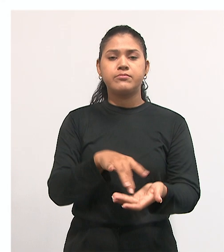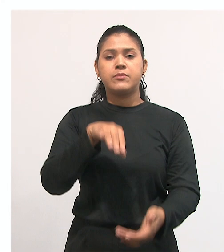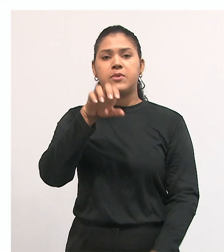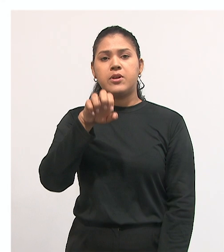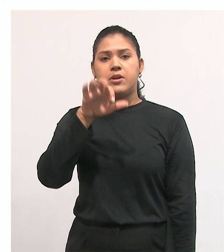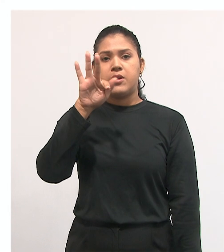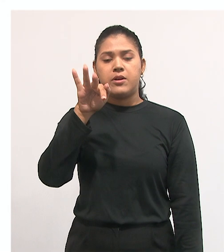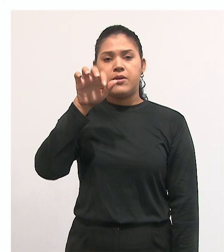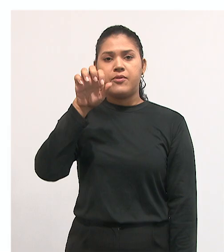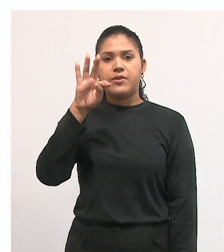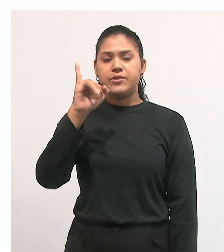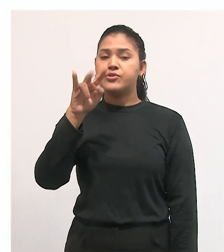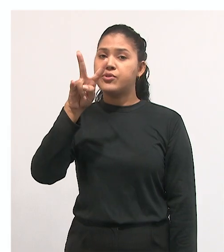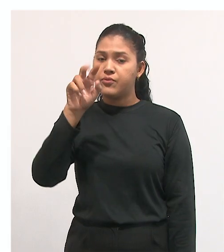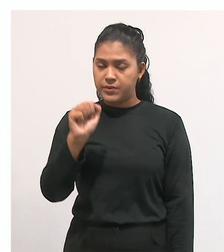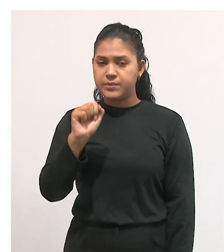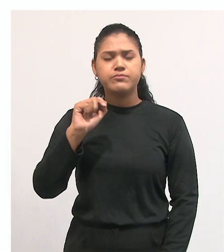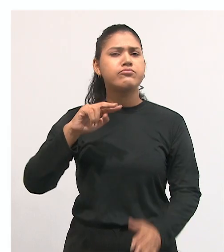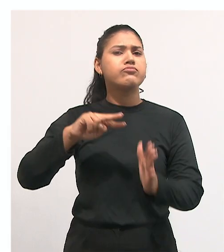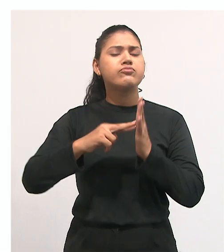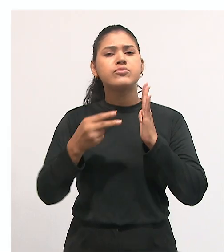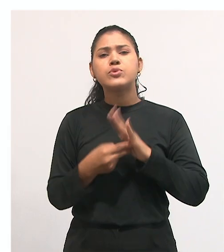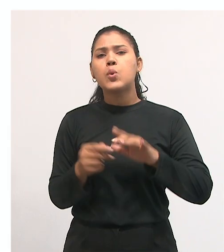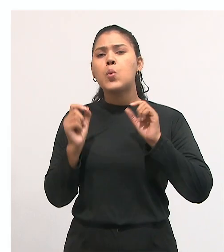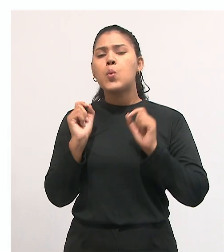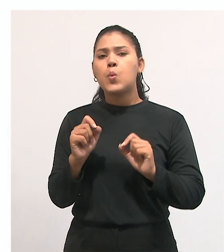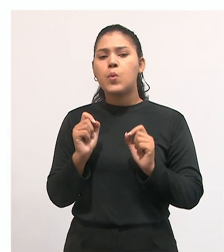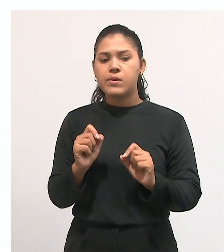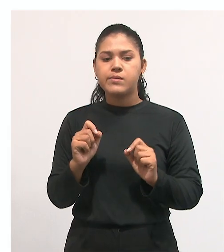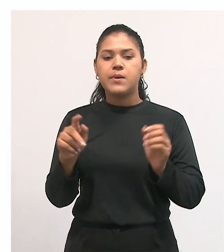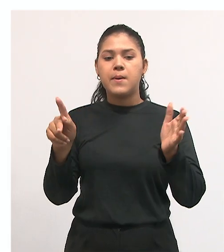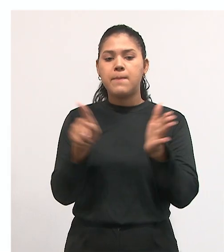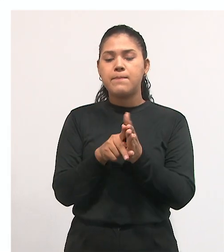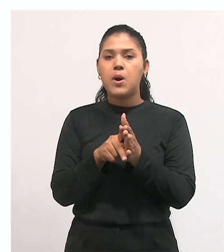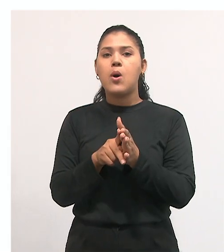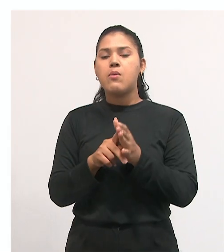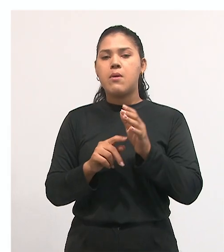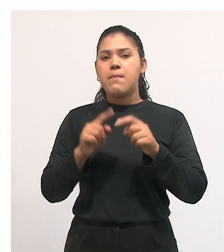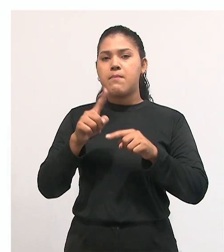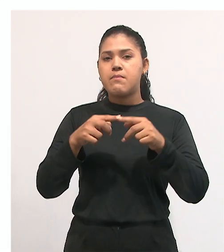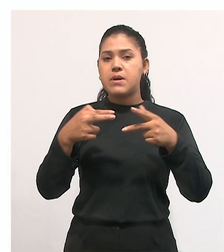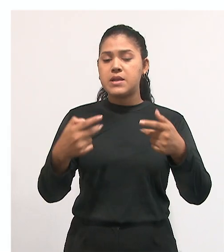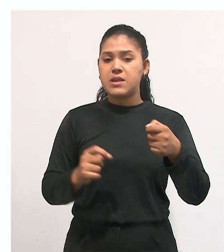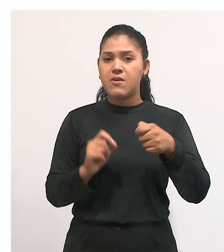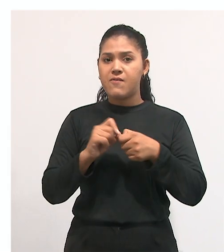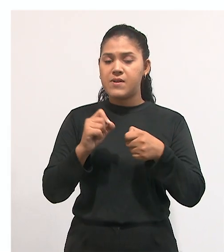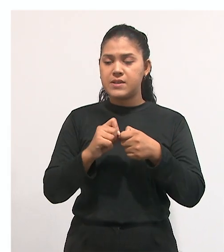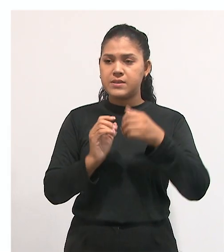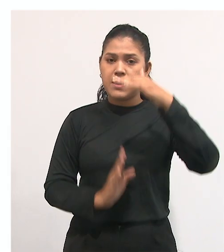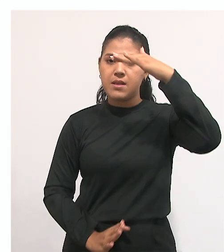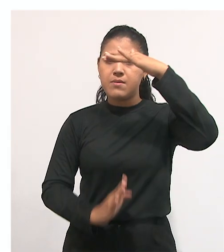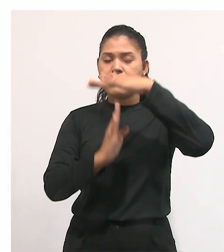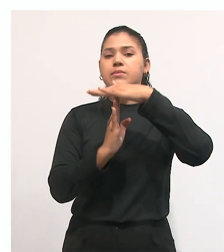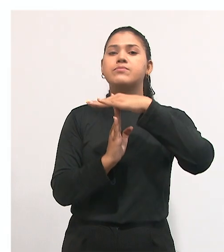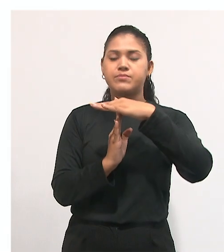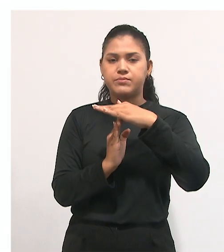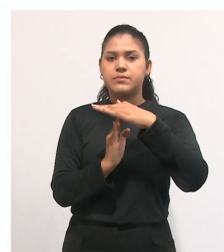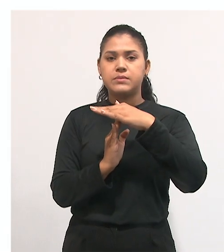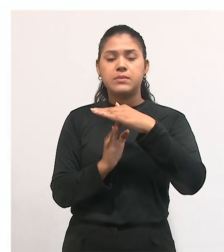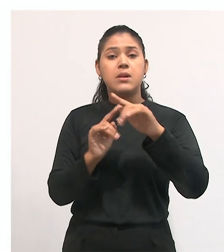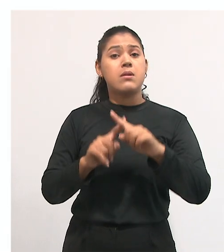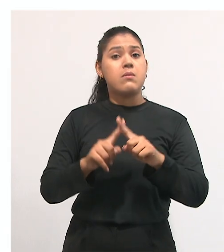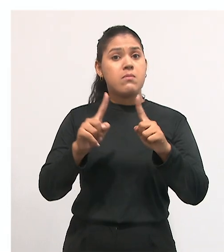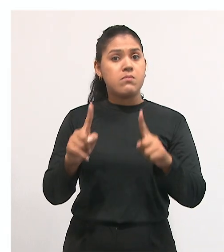produtiva efetiva, né? Ela denota, gente, o quê? O nível de produção alcançado com base